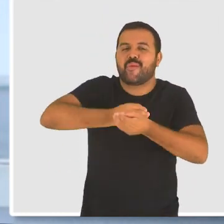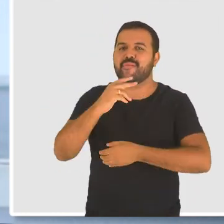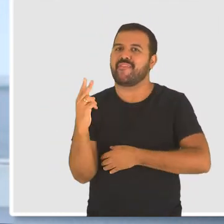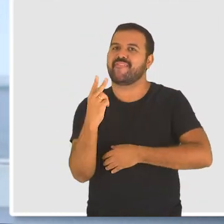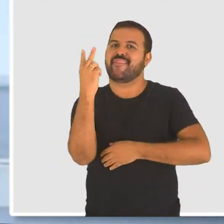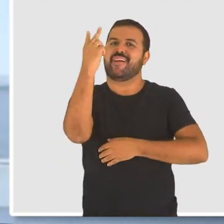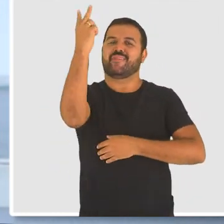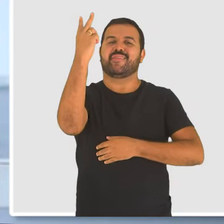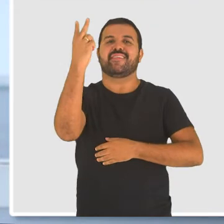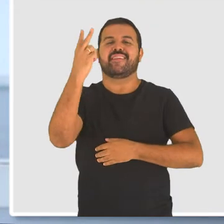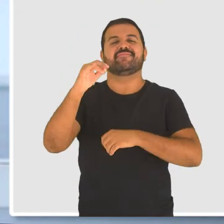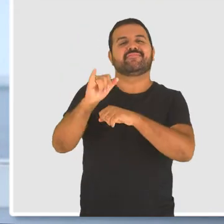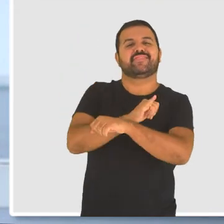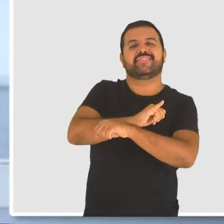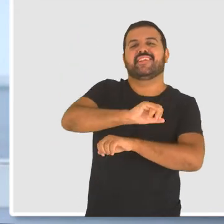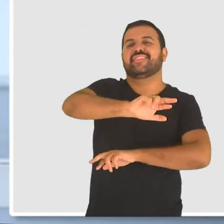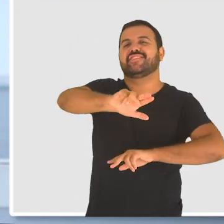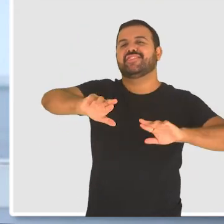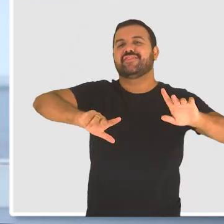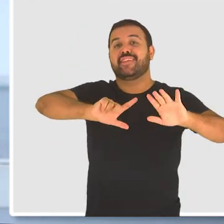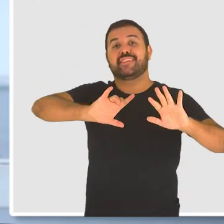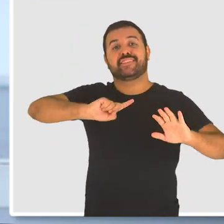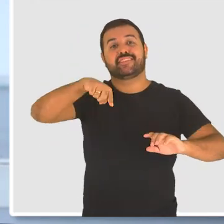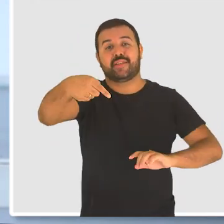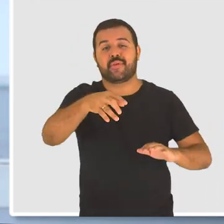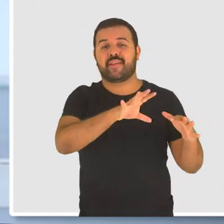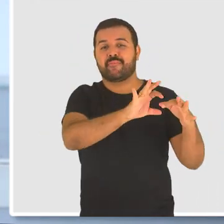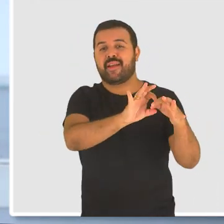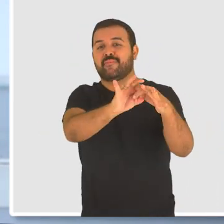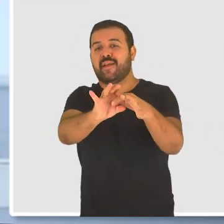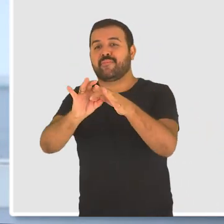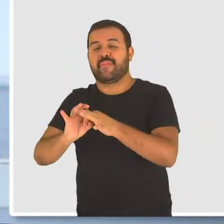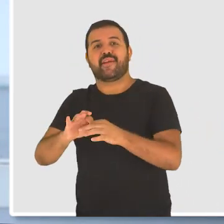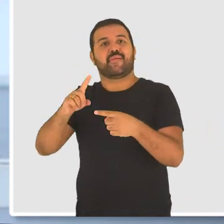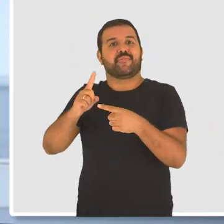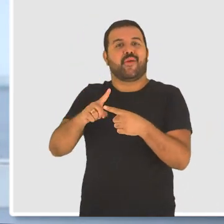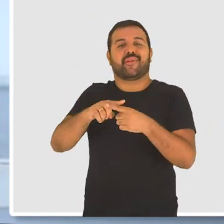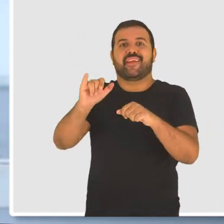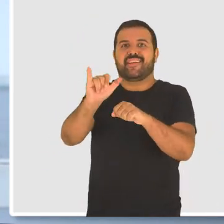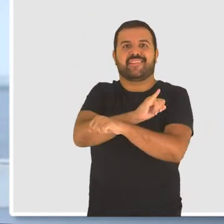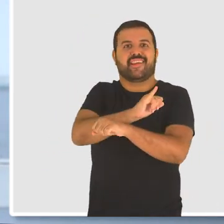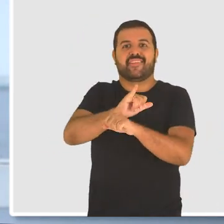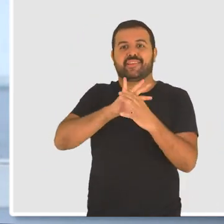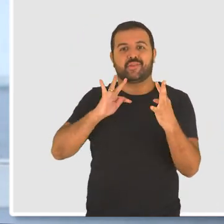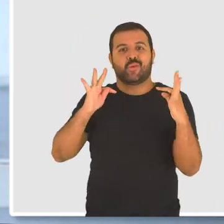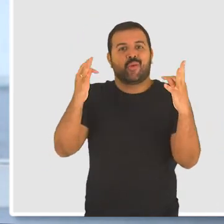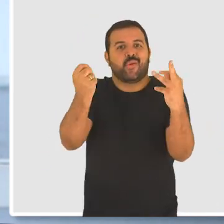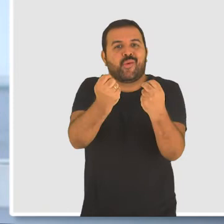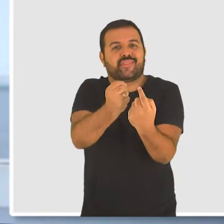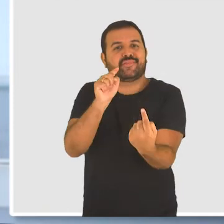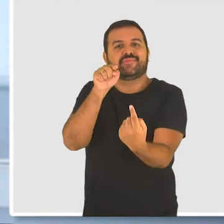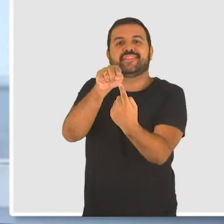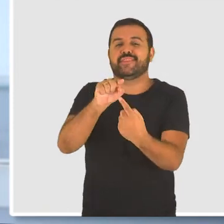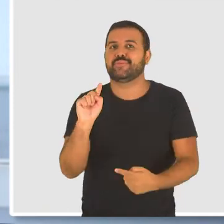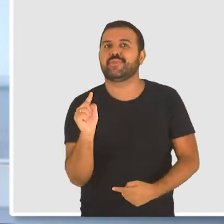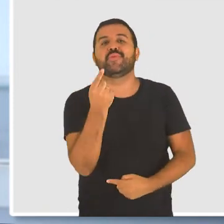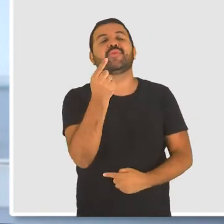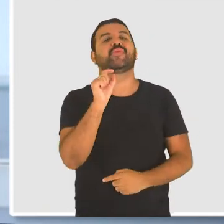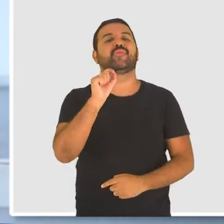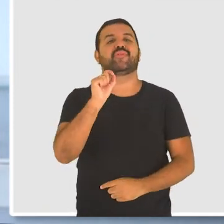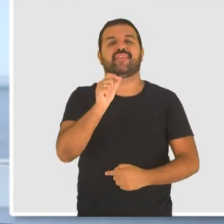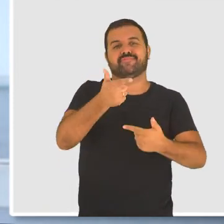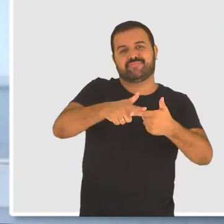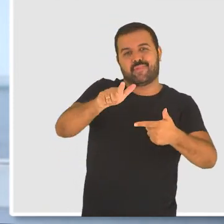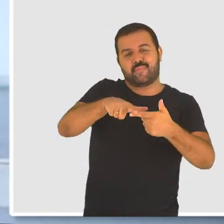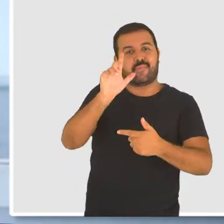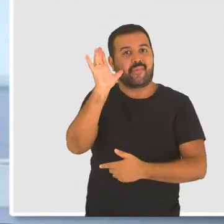e conectá-los, porque todos eles estão em prol de um mesmo fim, a solução do problema, a solução